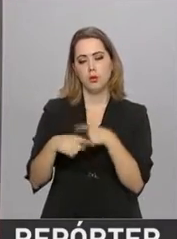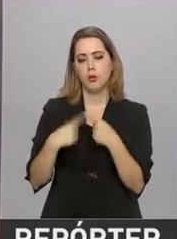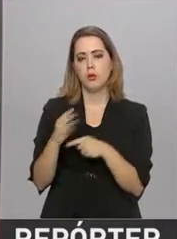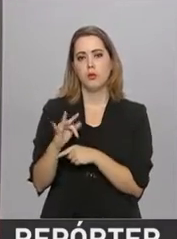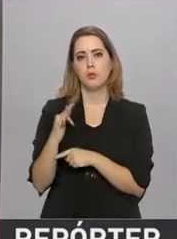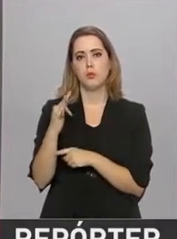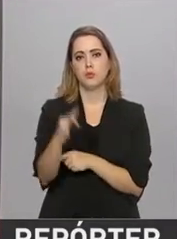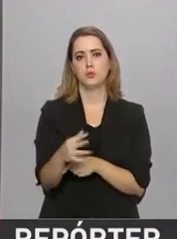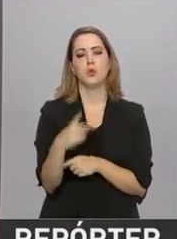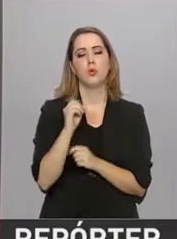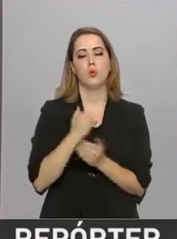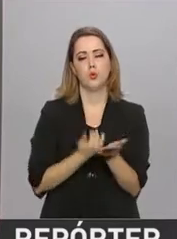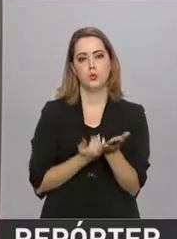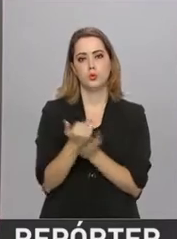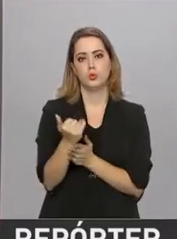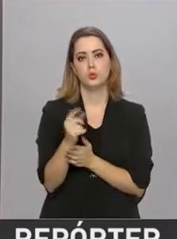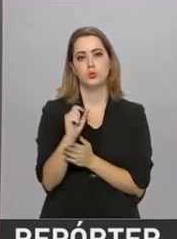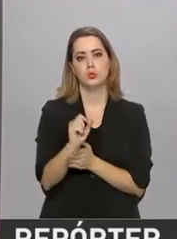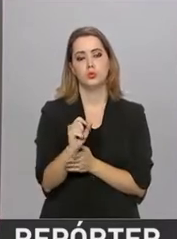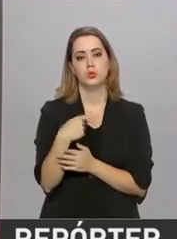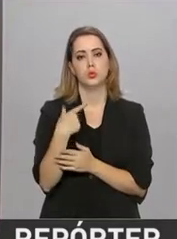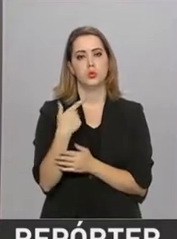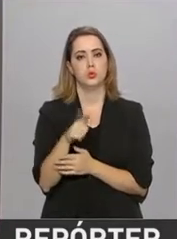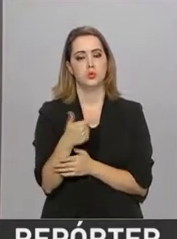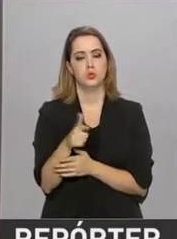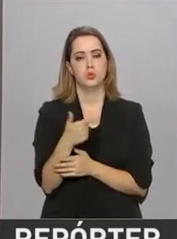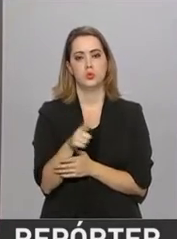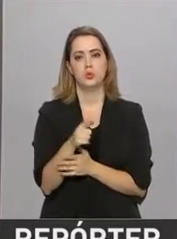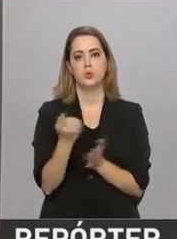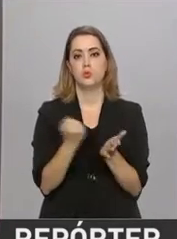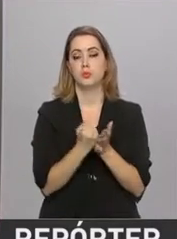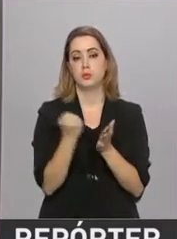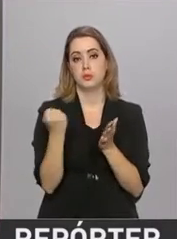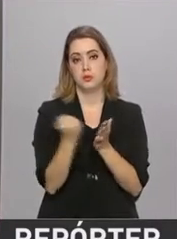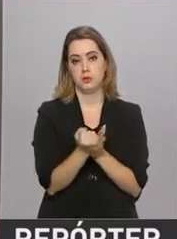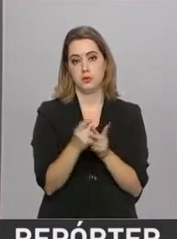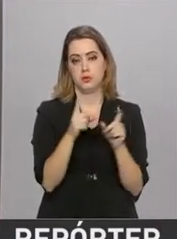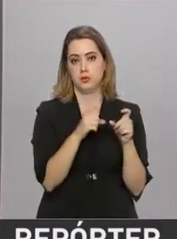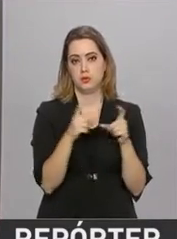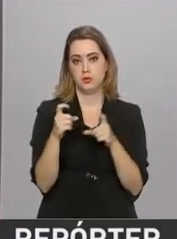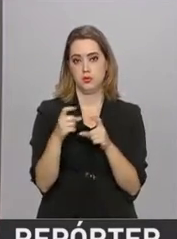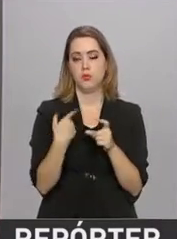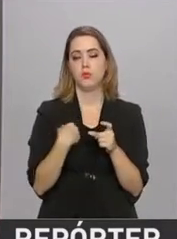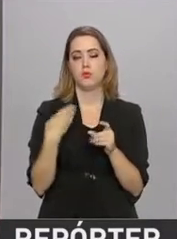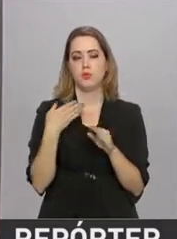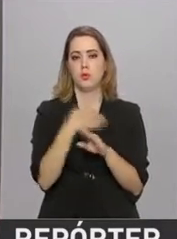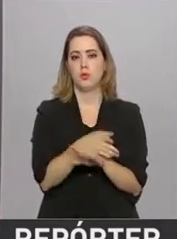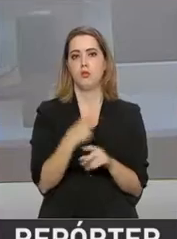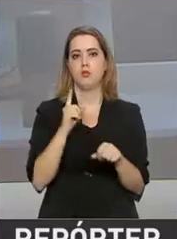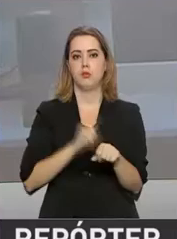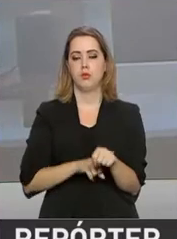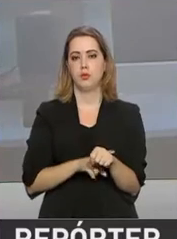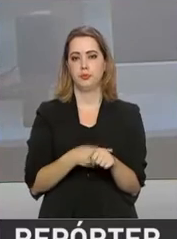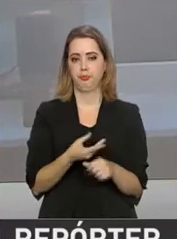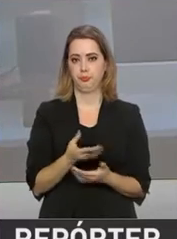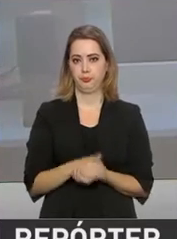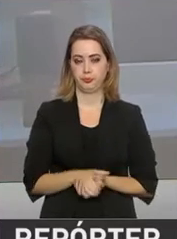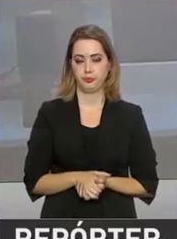emitida normalmente não há necessidade da fotografia essa fotografia colhida na hora do atendimento